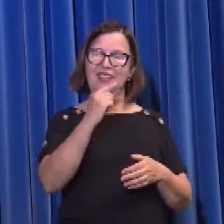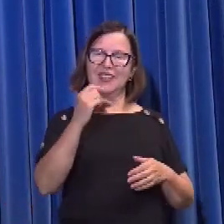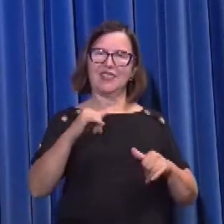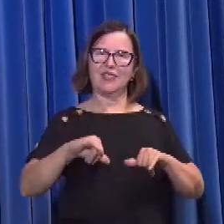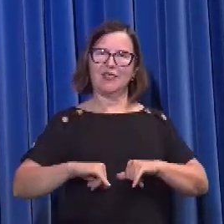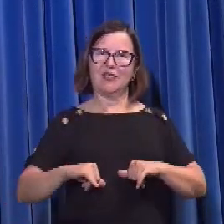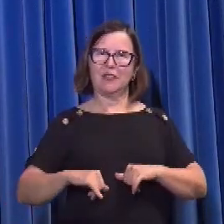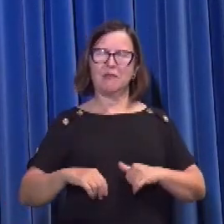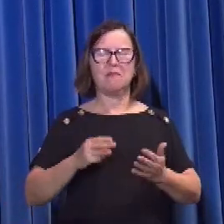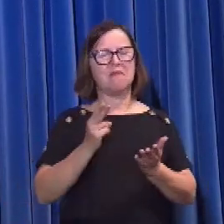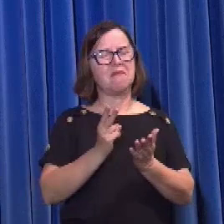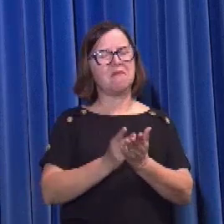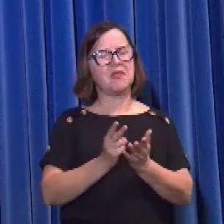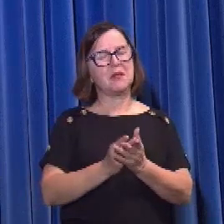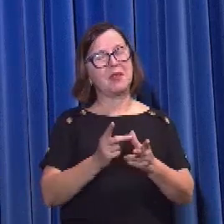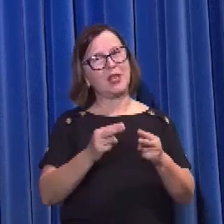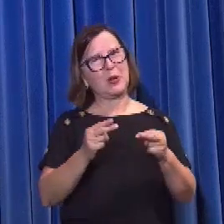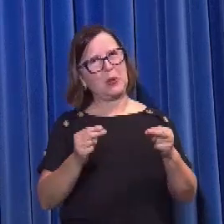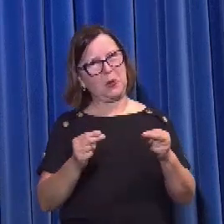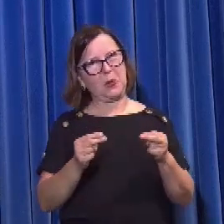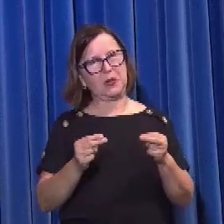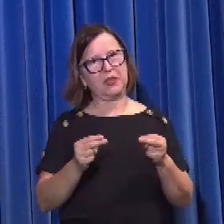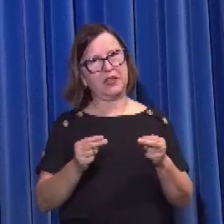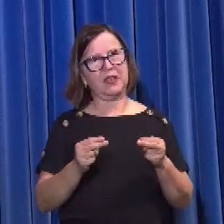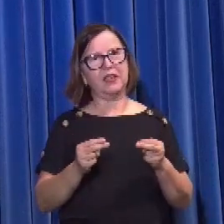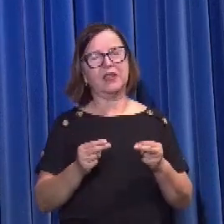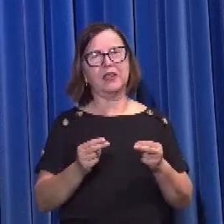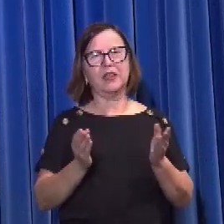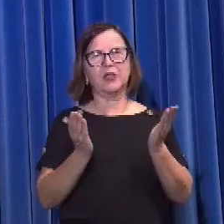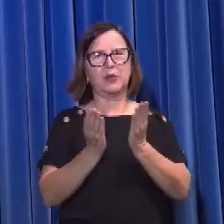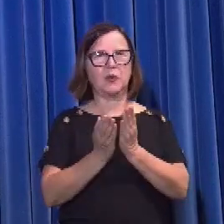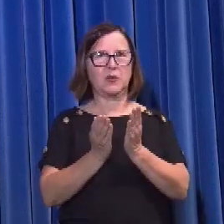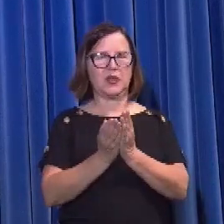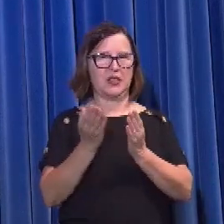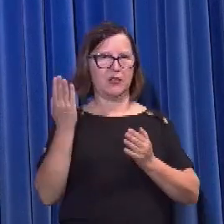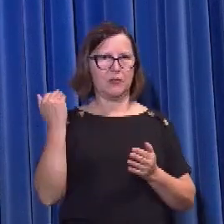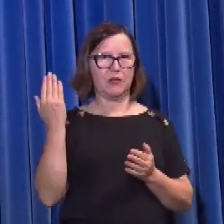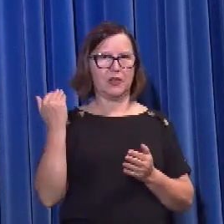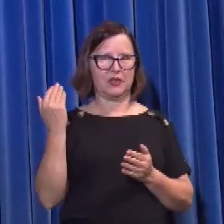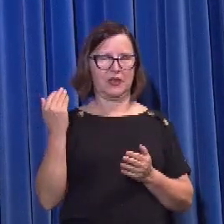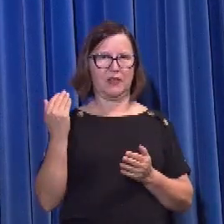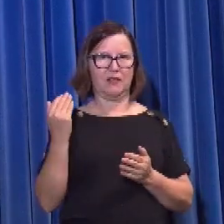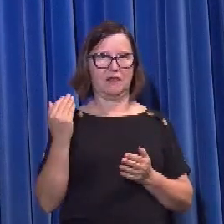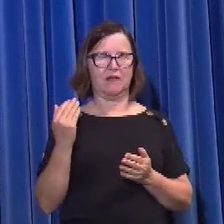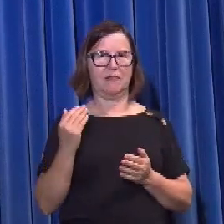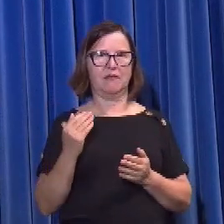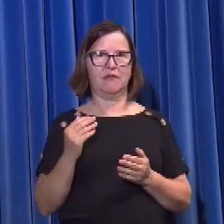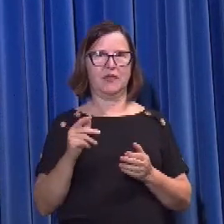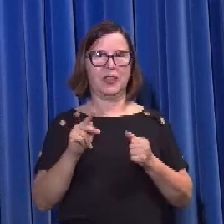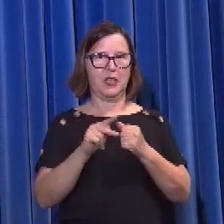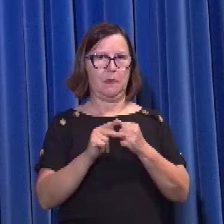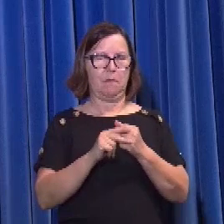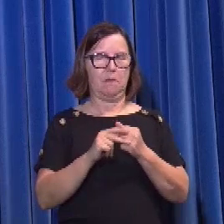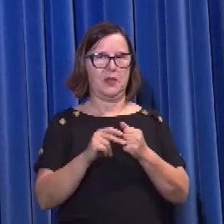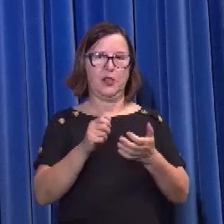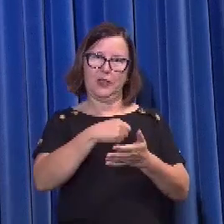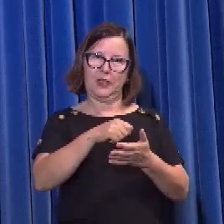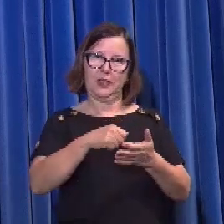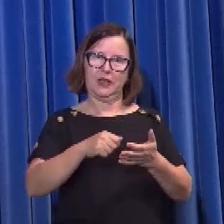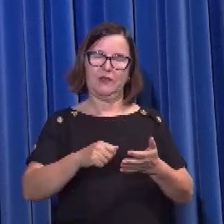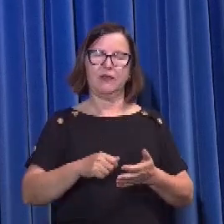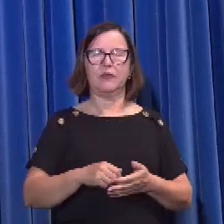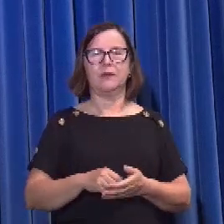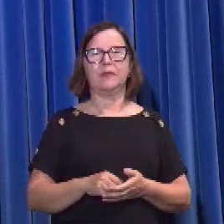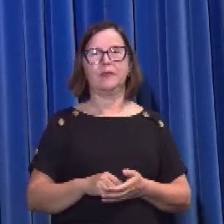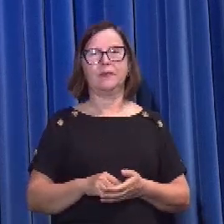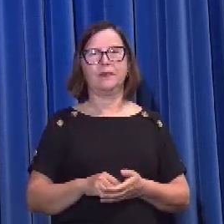mesmos sofrimentos daqueles irmãos para os quais Pedro estava escrevendo. E Pedro,